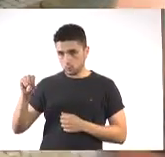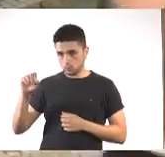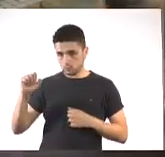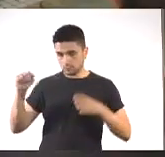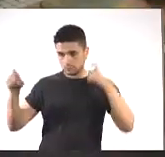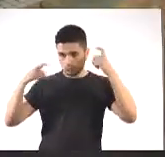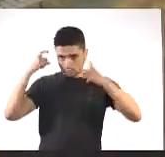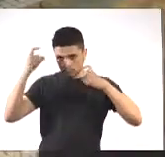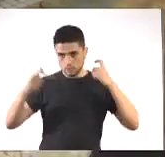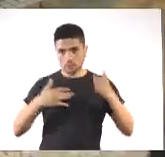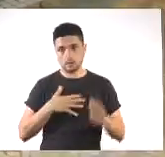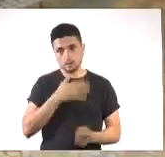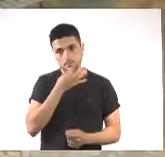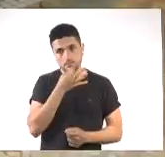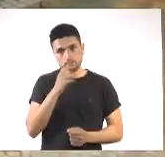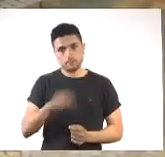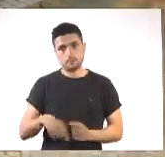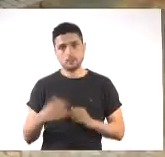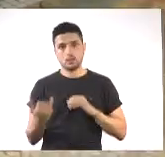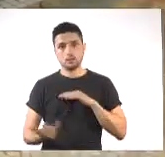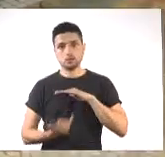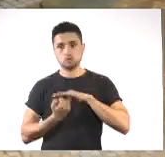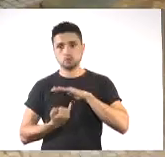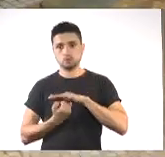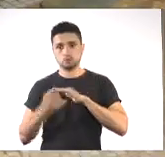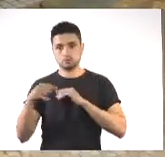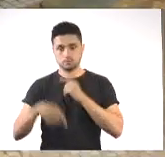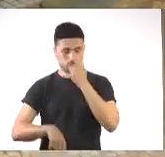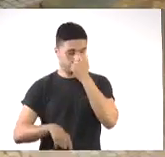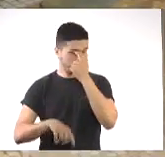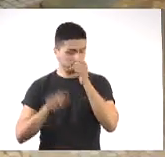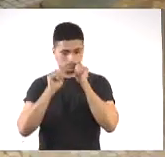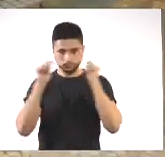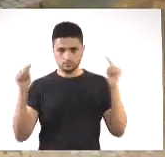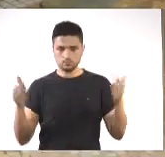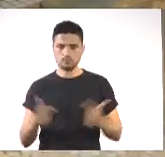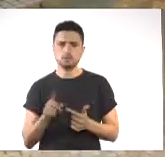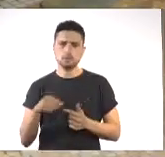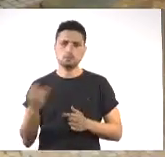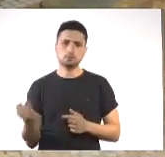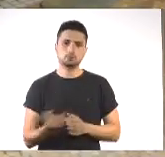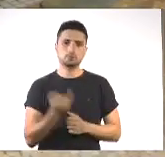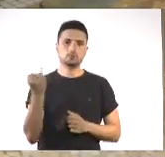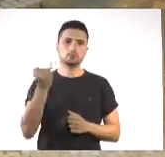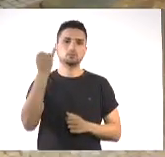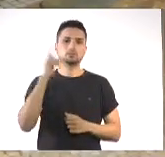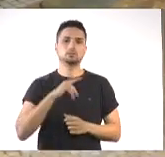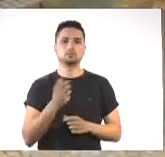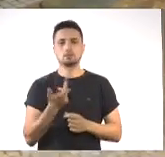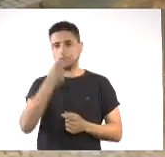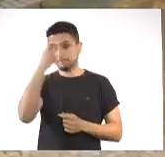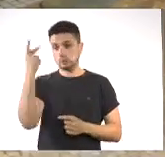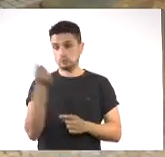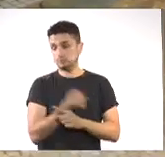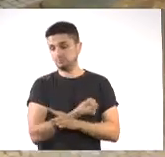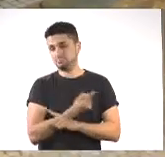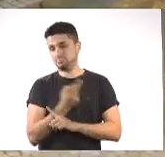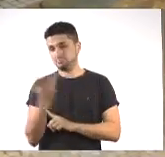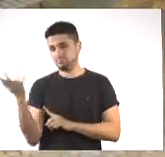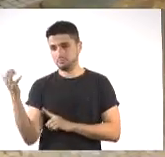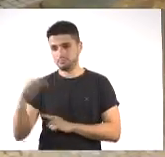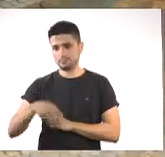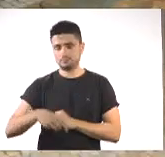prédio, uma instituição como a Alerge, que tem um segmento tão importante, de um número tão expressivo de pessoas